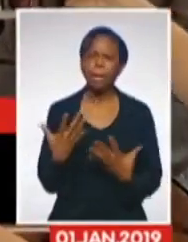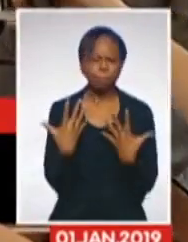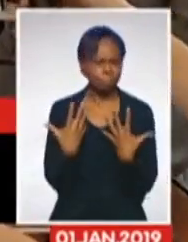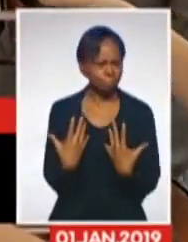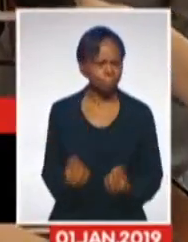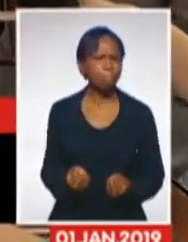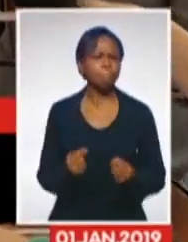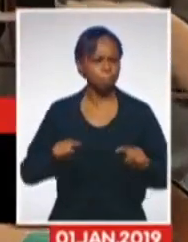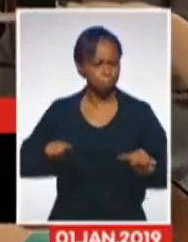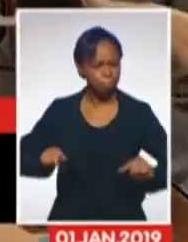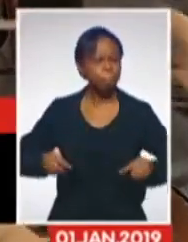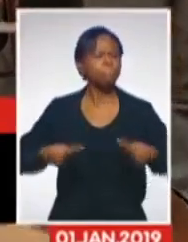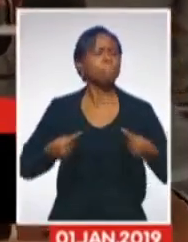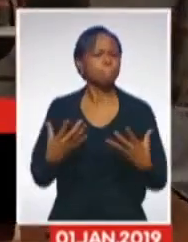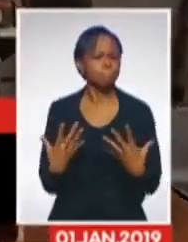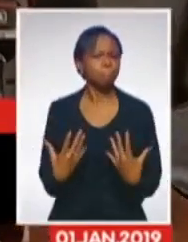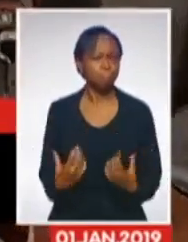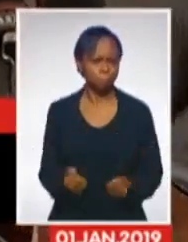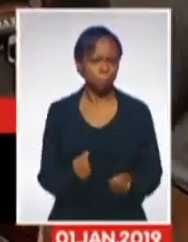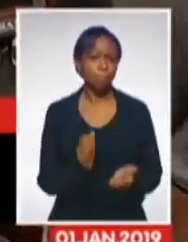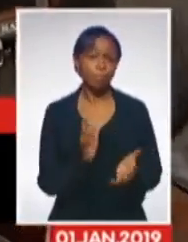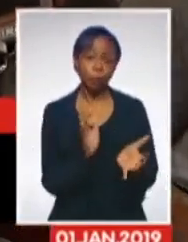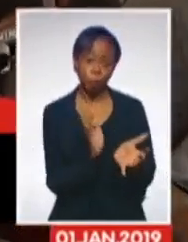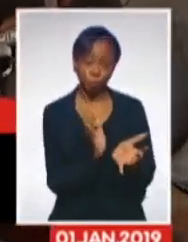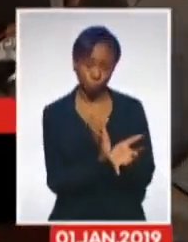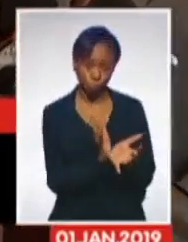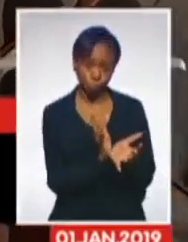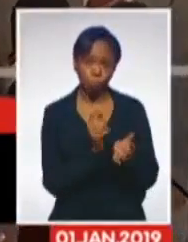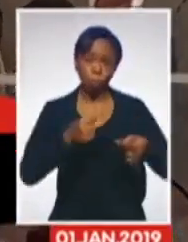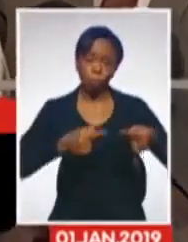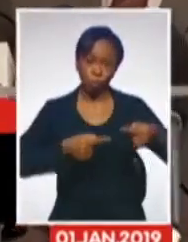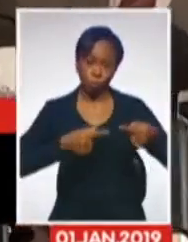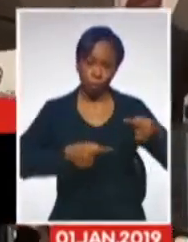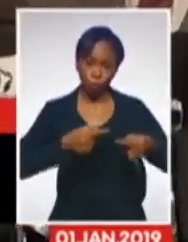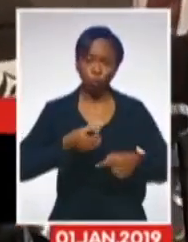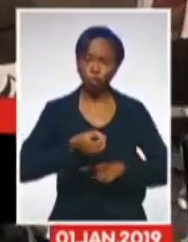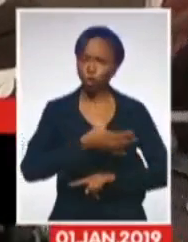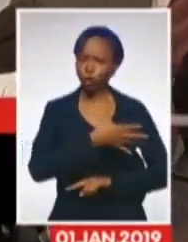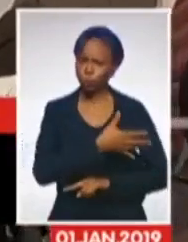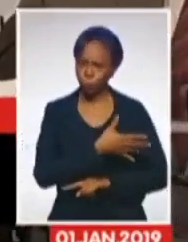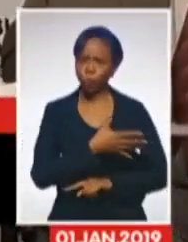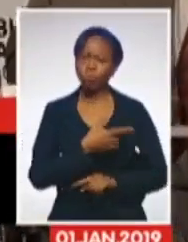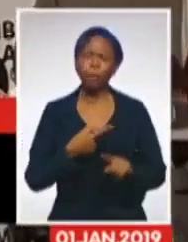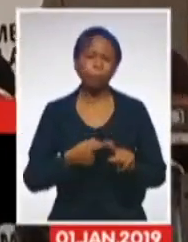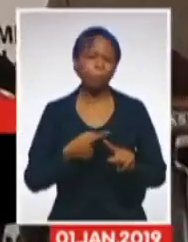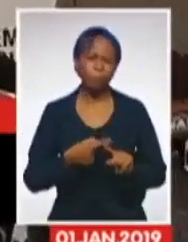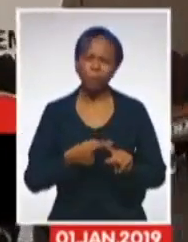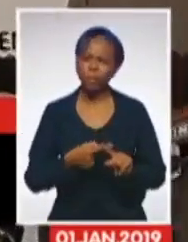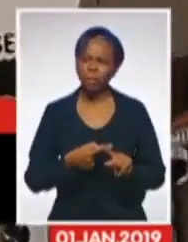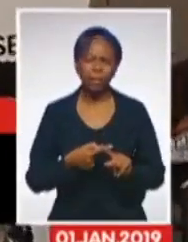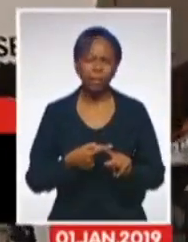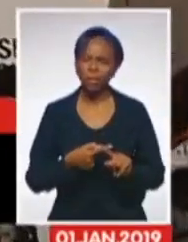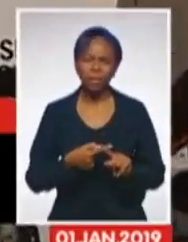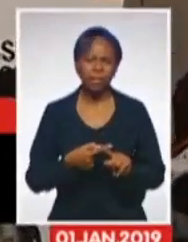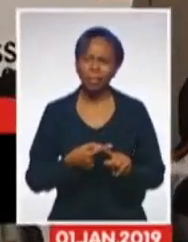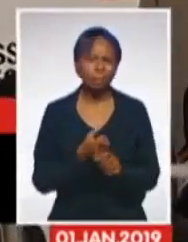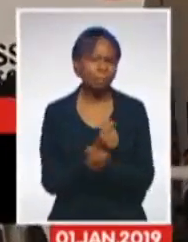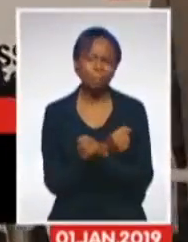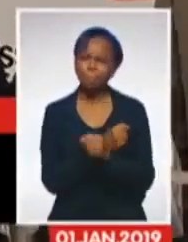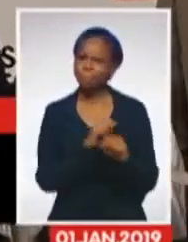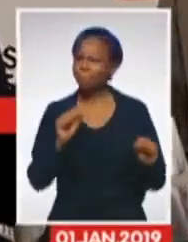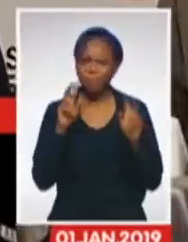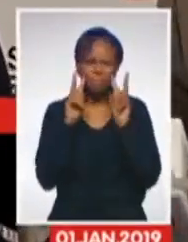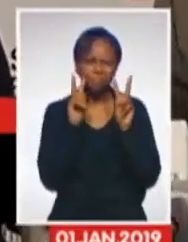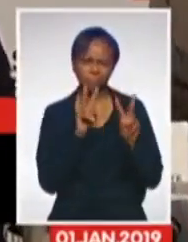desafio junto ao Partido Novo, porque não dava mais para ver nosso Estado na situação